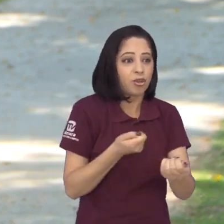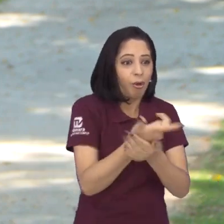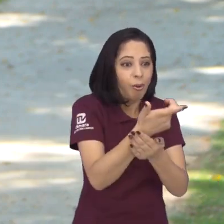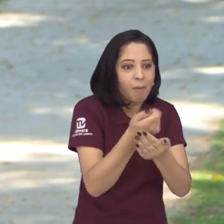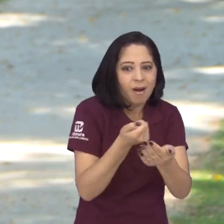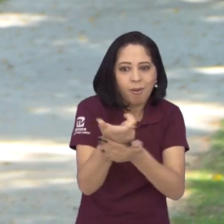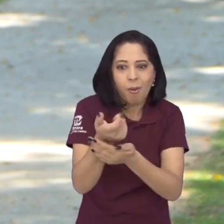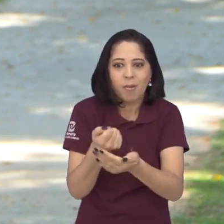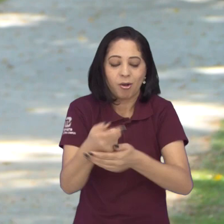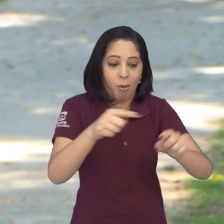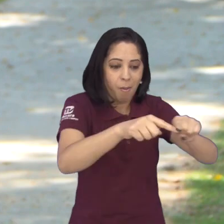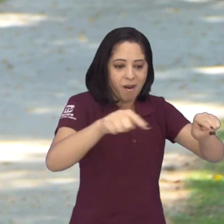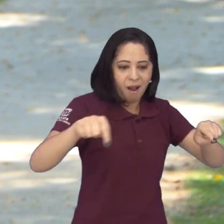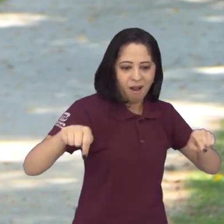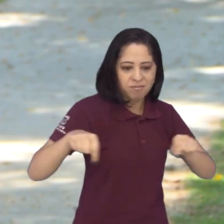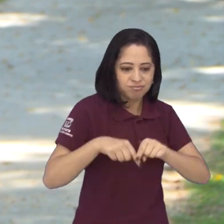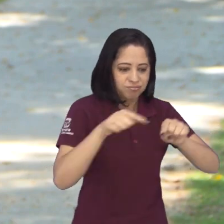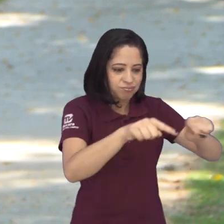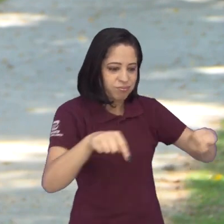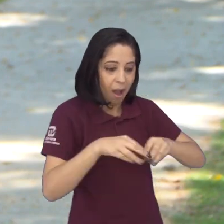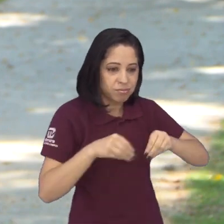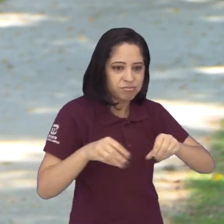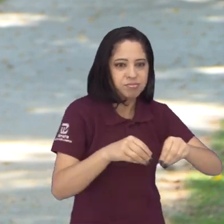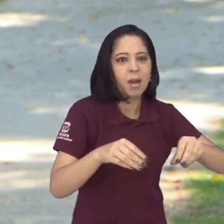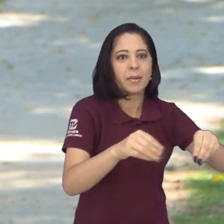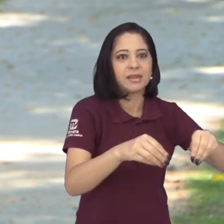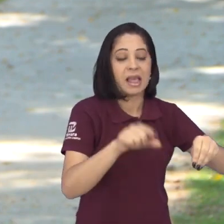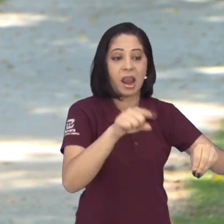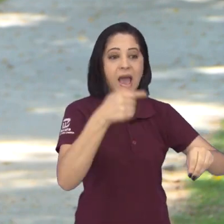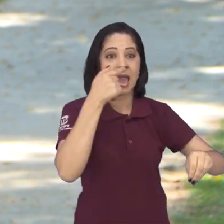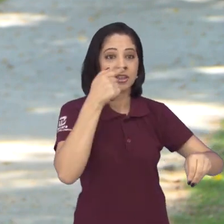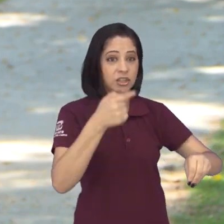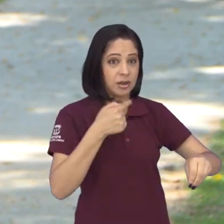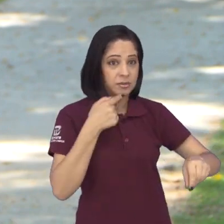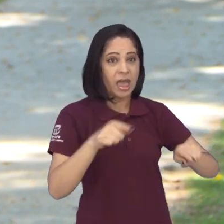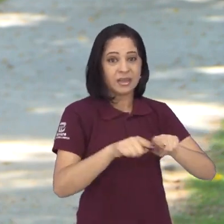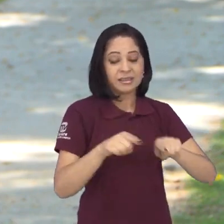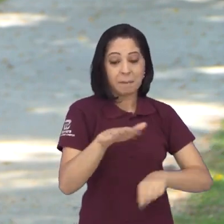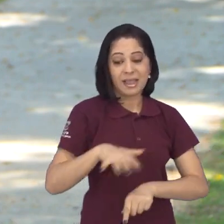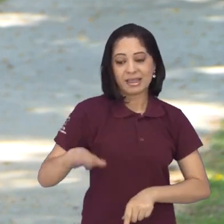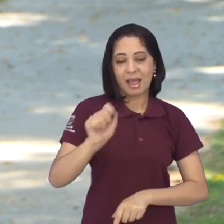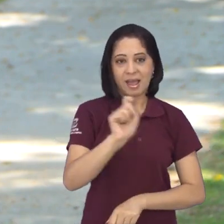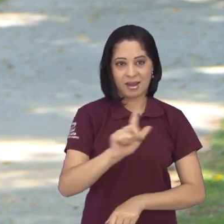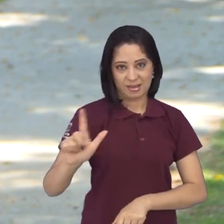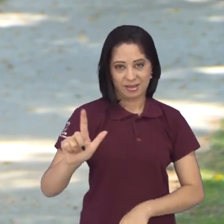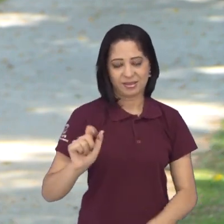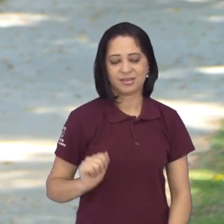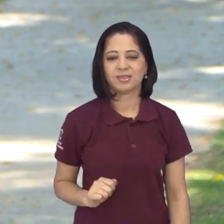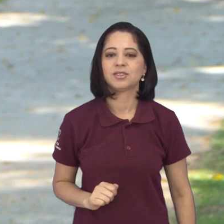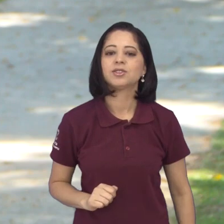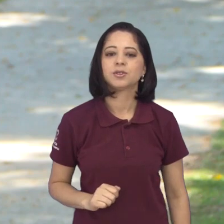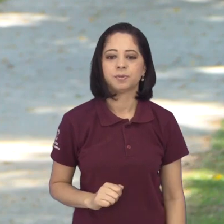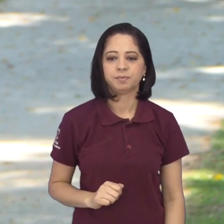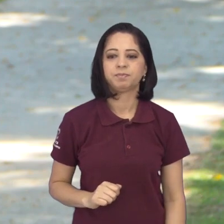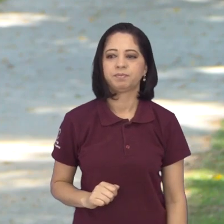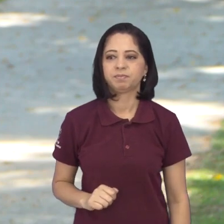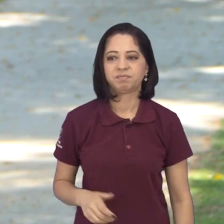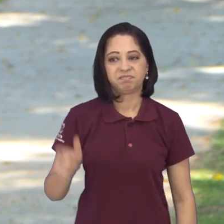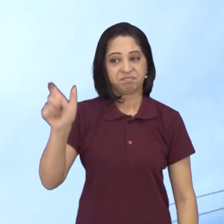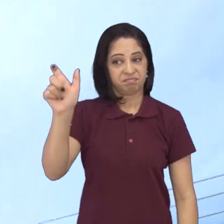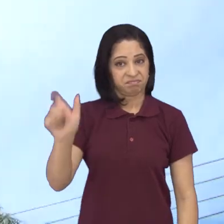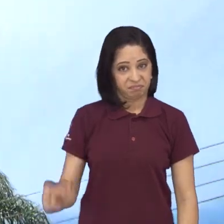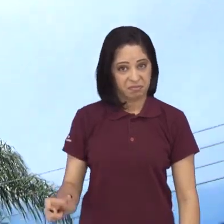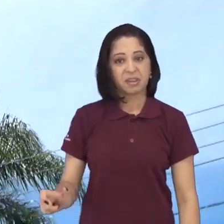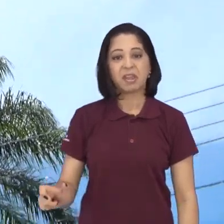vai adquirindo vastas regiões de terras, não só ali no distrito de Eugênio de Melo, mas também na região leste de São